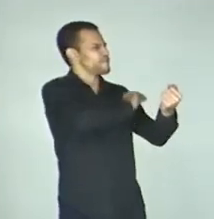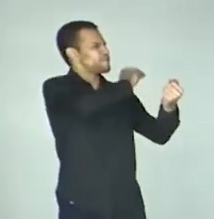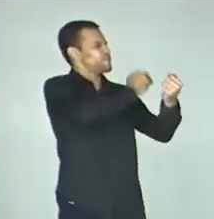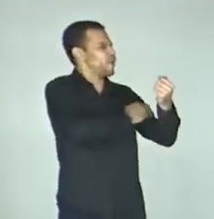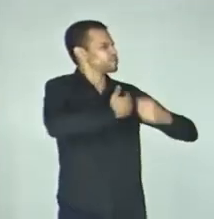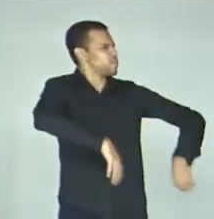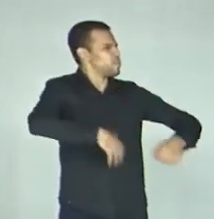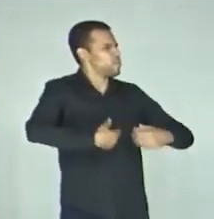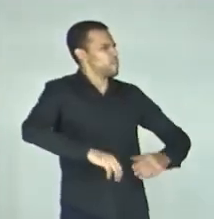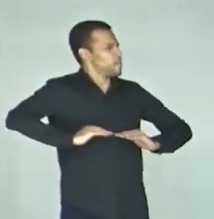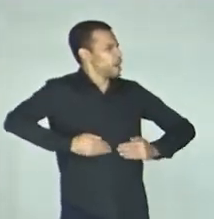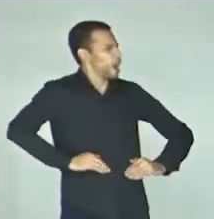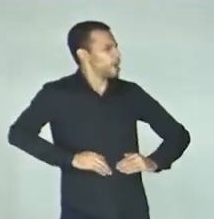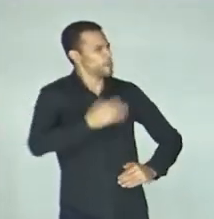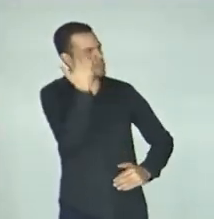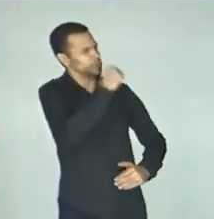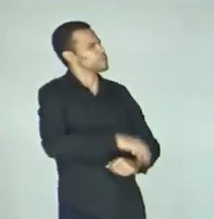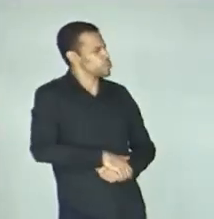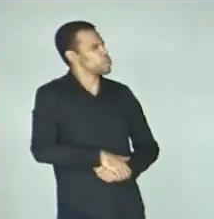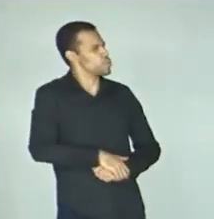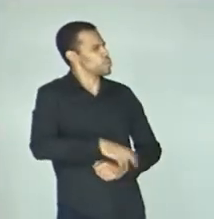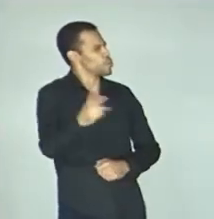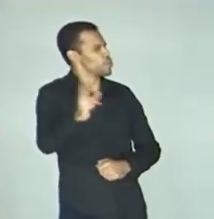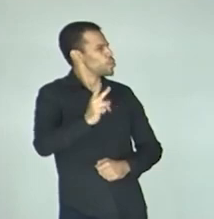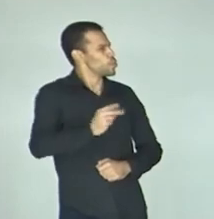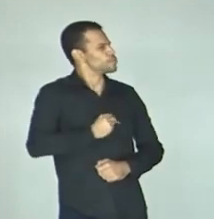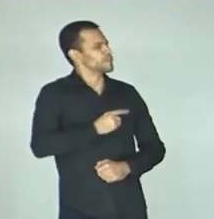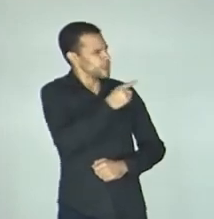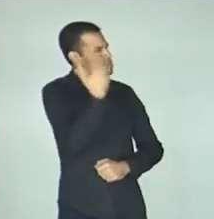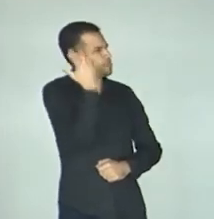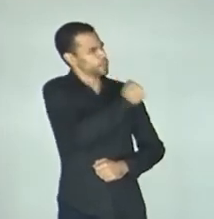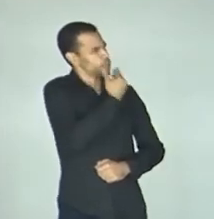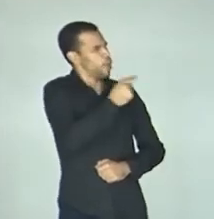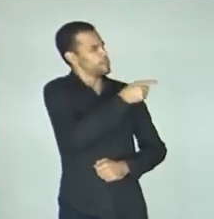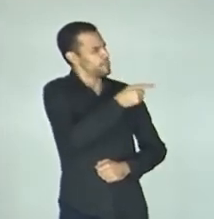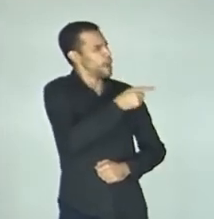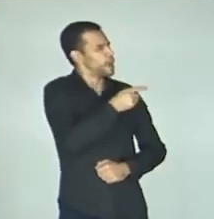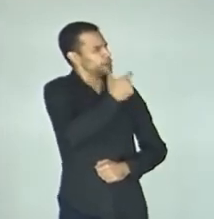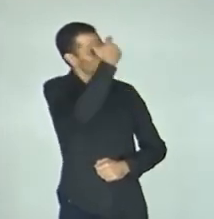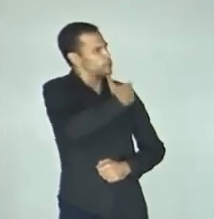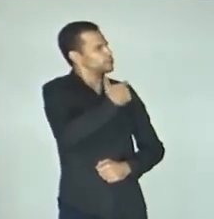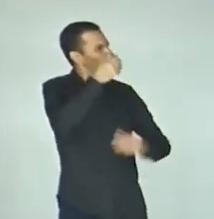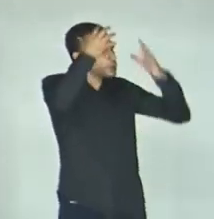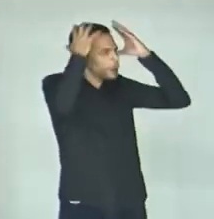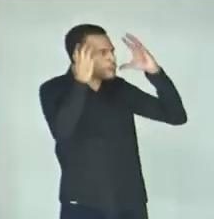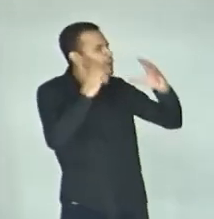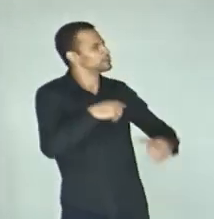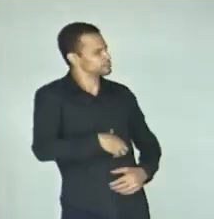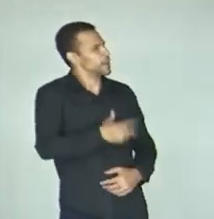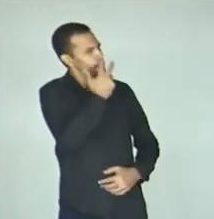portão bonitão Ele olhou para aquele cara falou nossa moleque bonito Olha o rosto dele Olha o cabelo dele